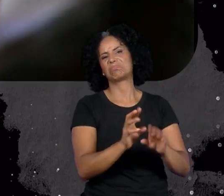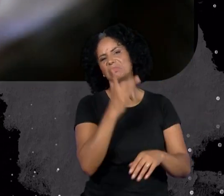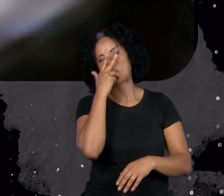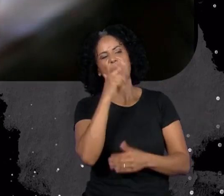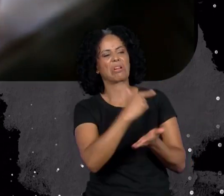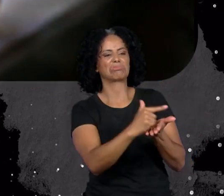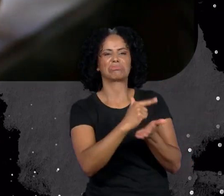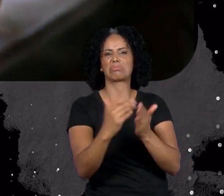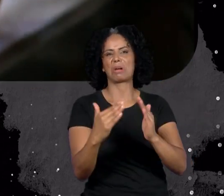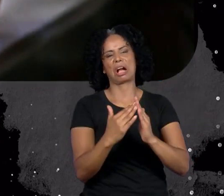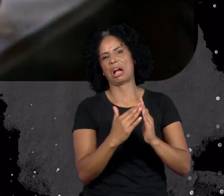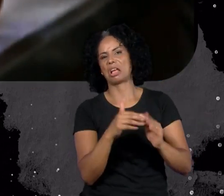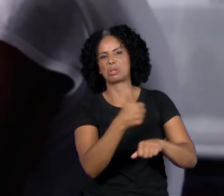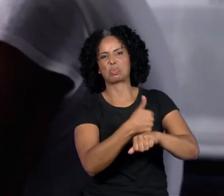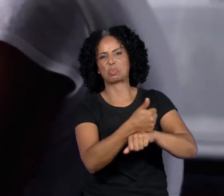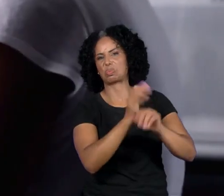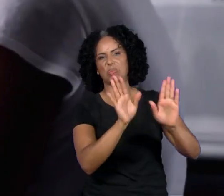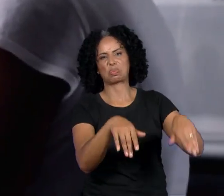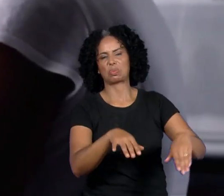né?